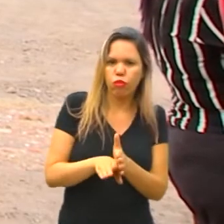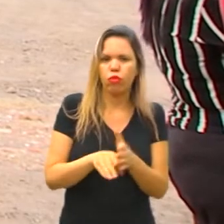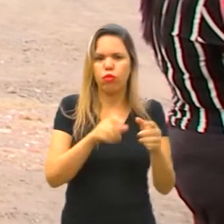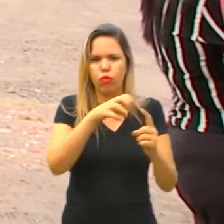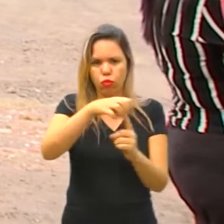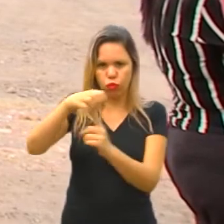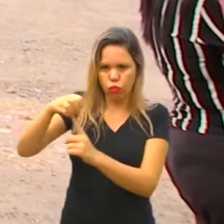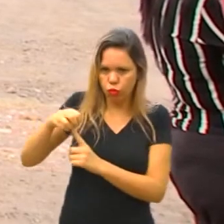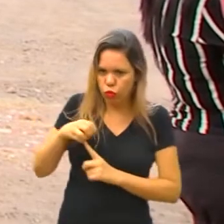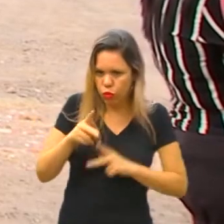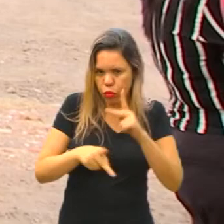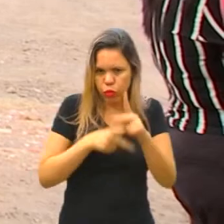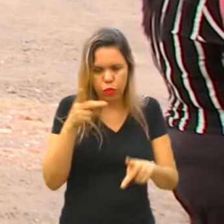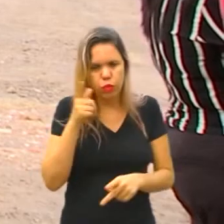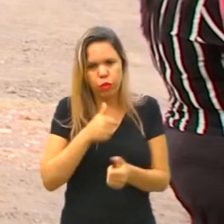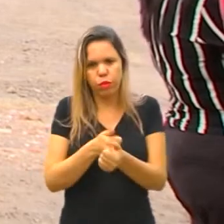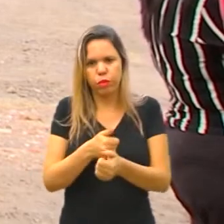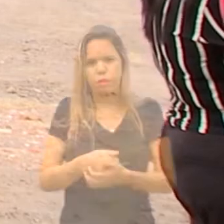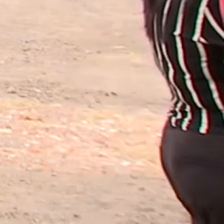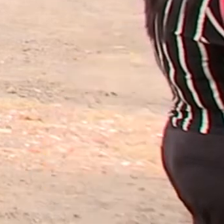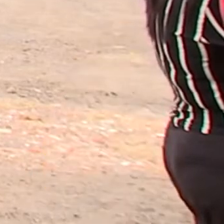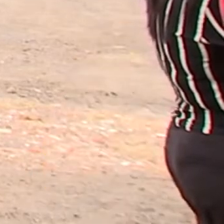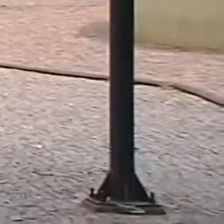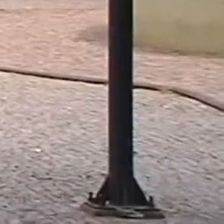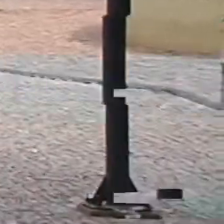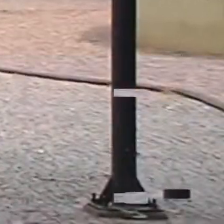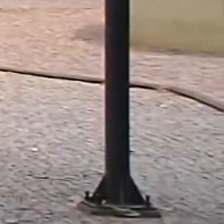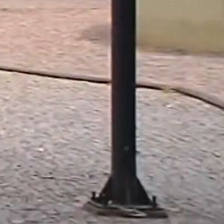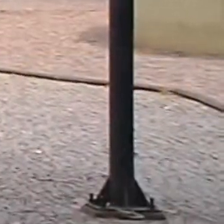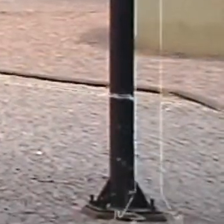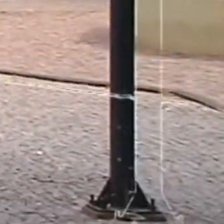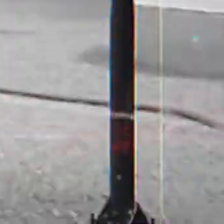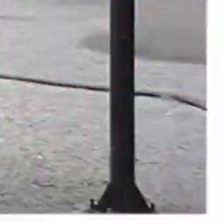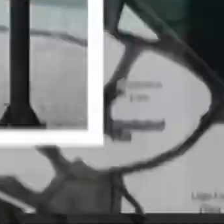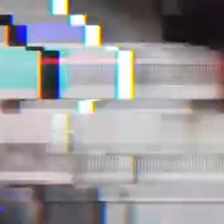linhas cheguem, que sejam os pontos de ônibus aqui para as pessoas, vou estar acompanhando.